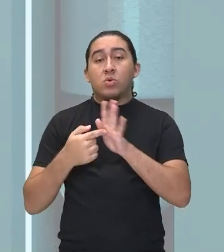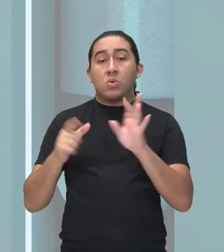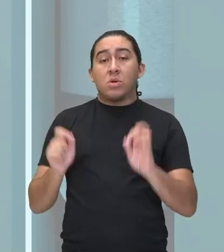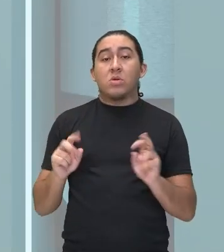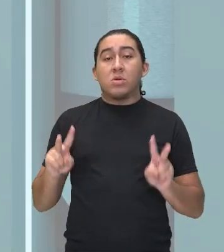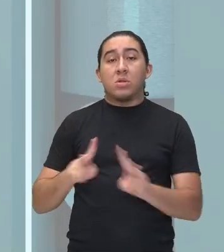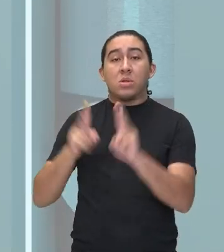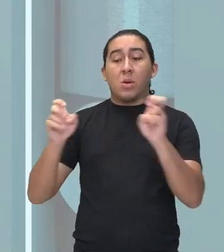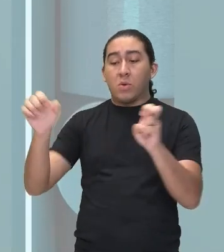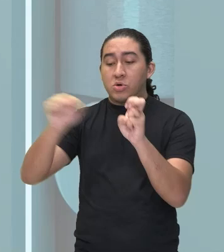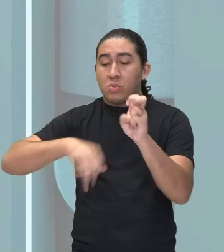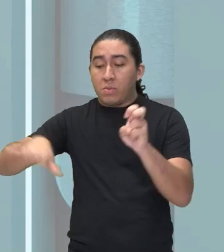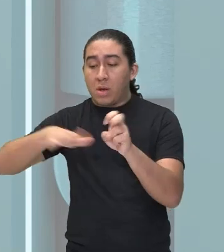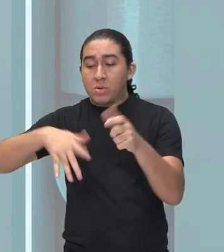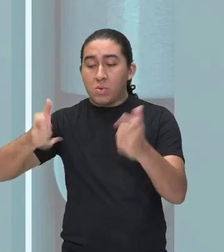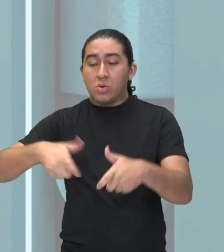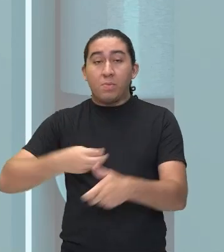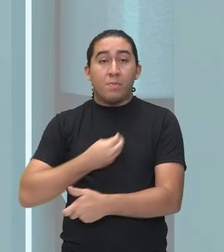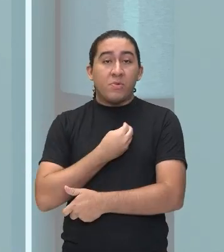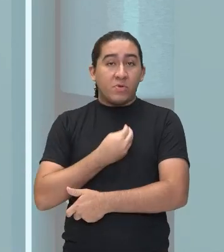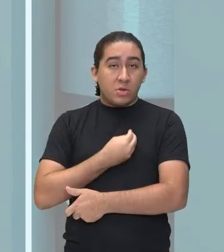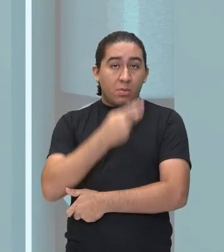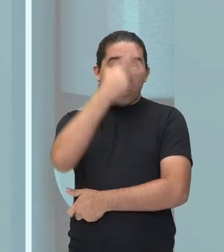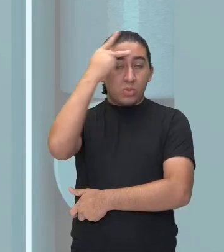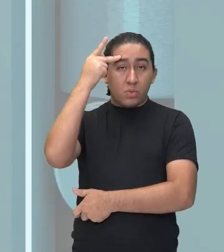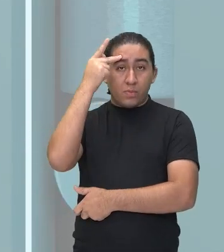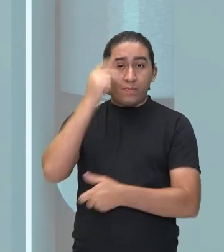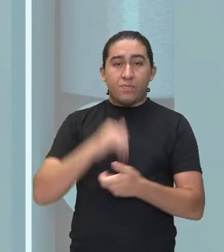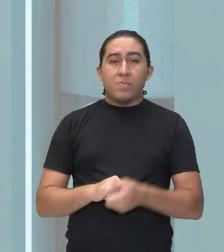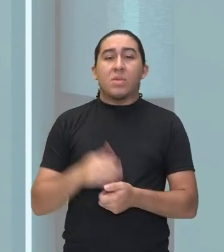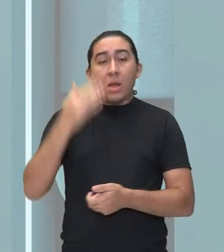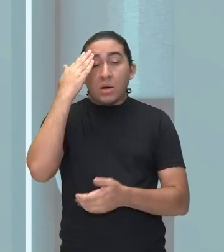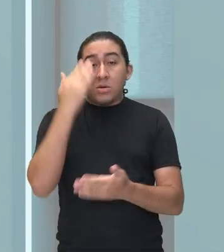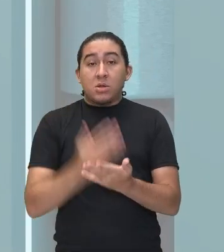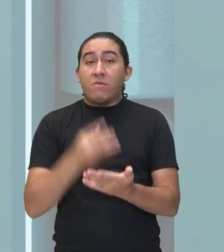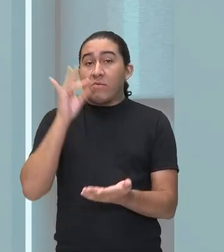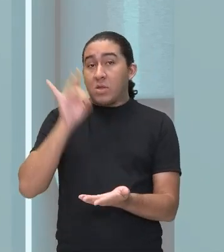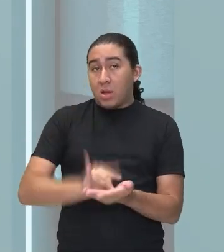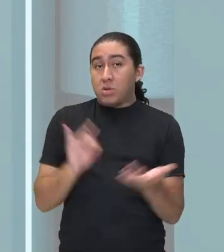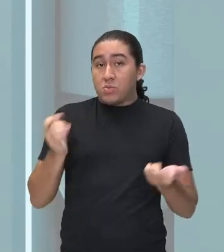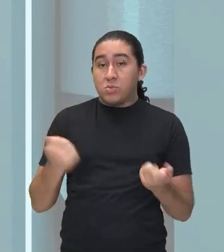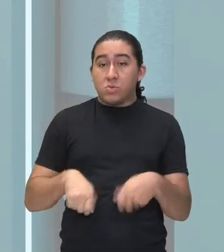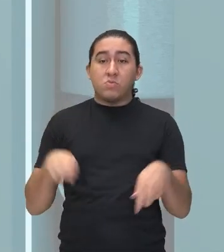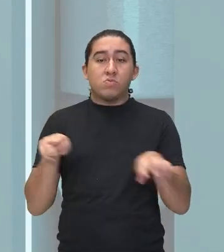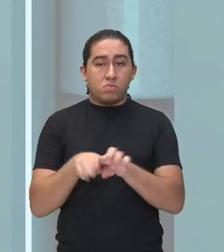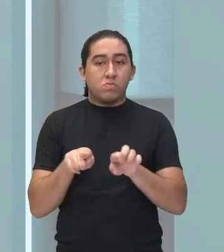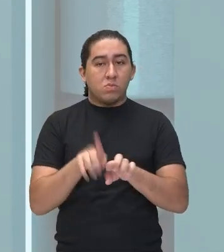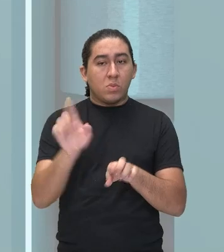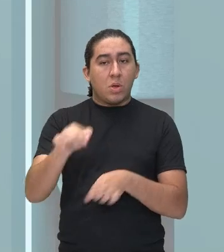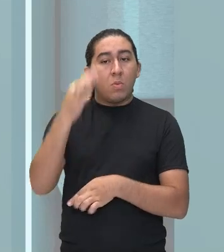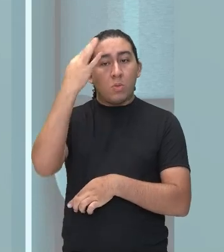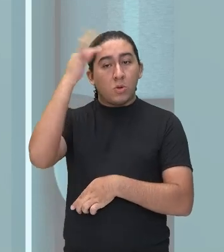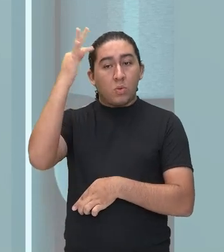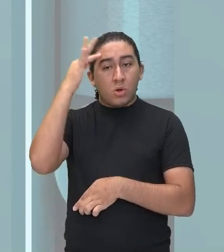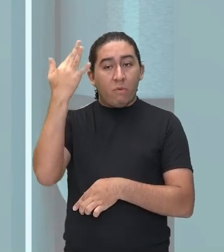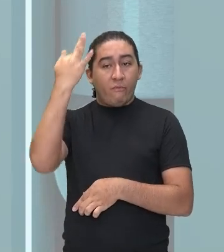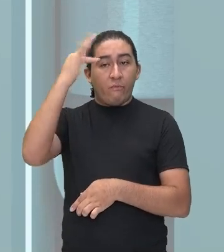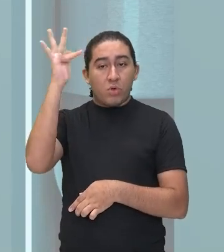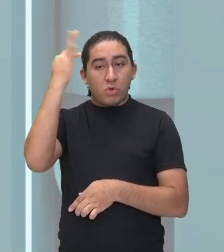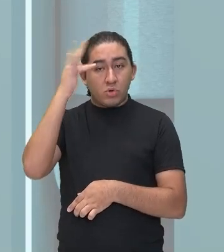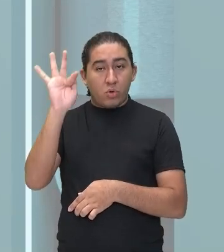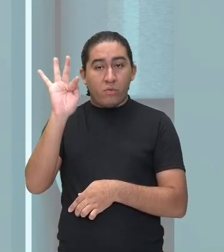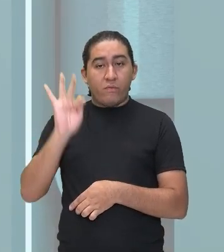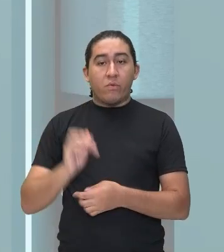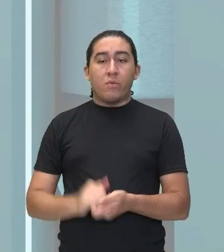do meio em que a pessoa vive. Eles acreditavam, e pode ser que seja verdade, é uma corrente filosófica, né? Que